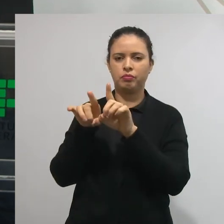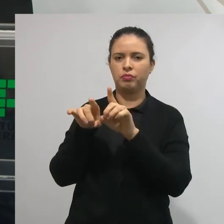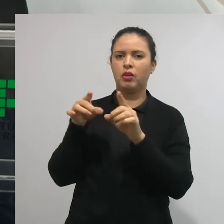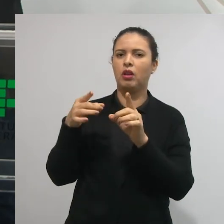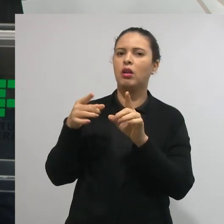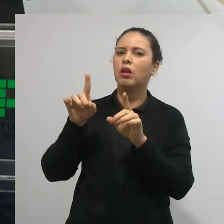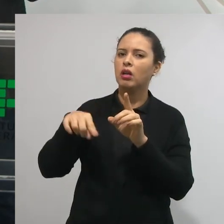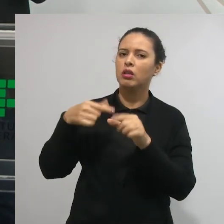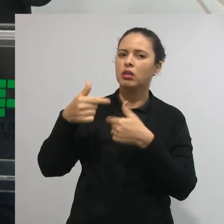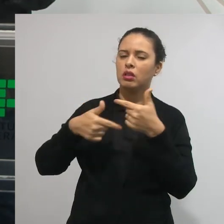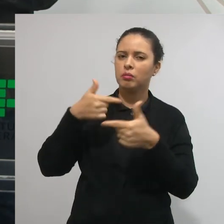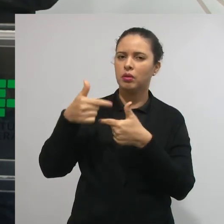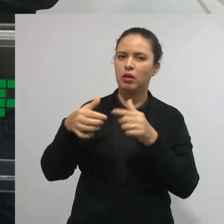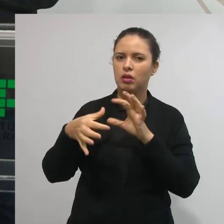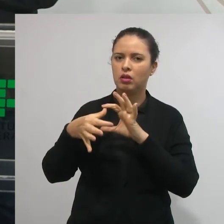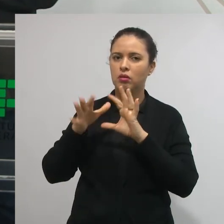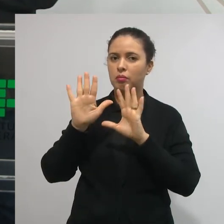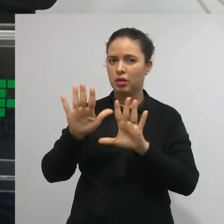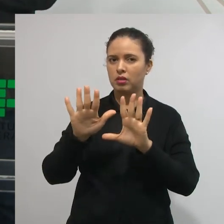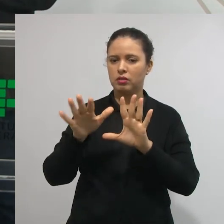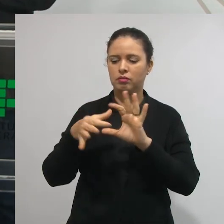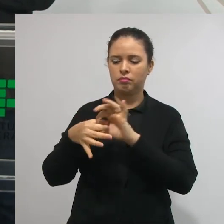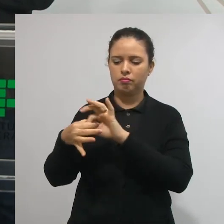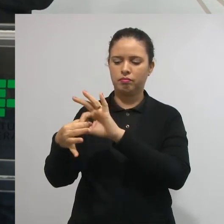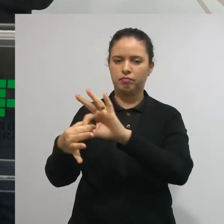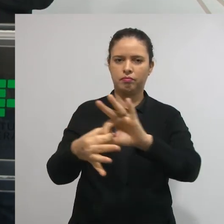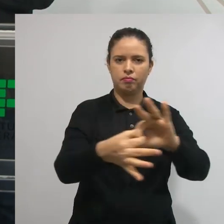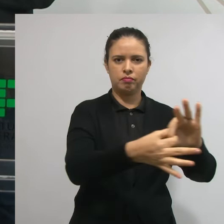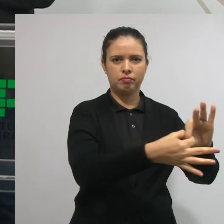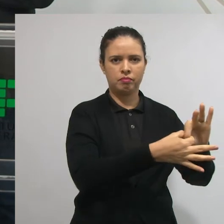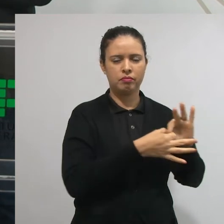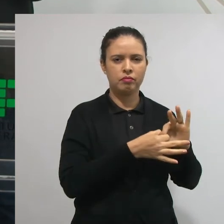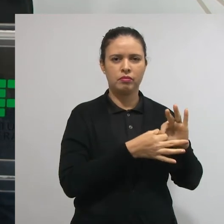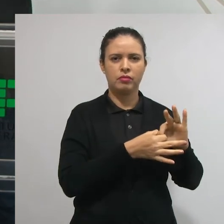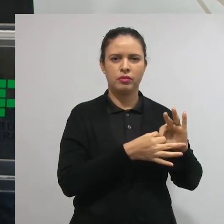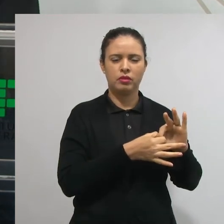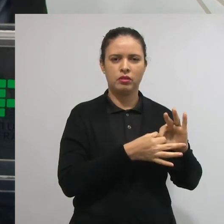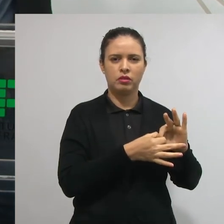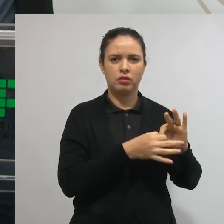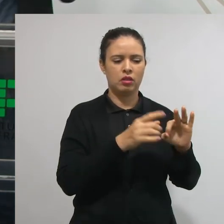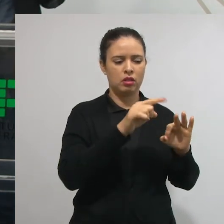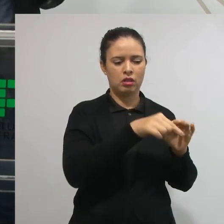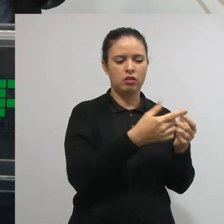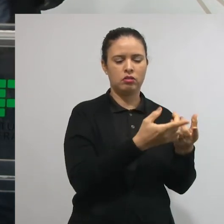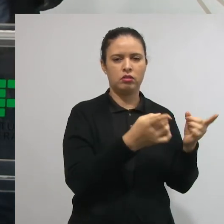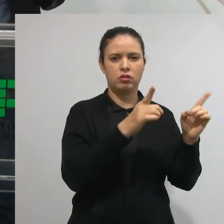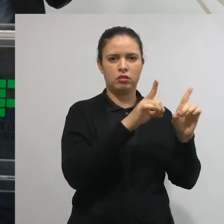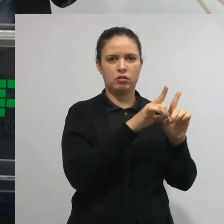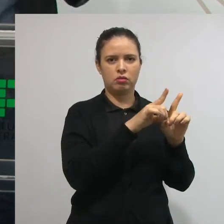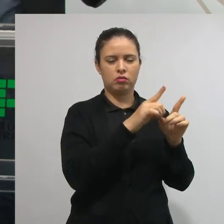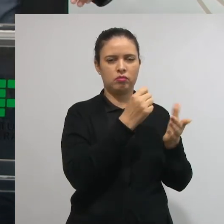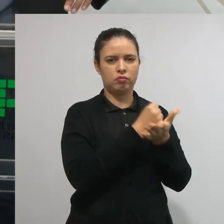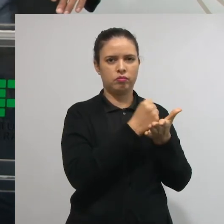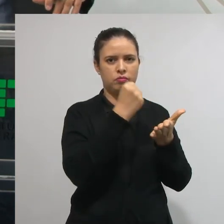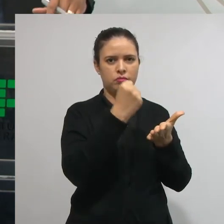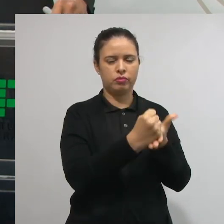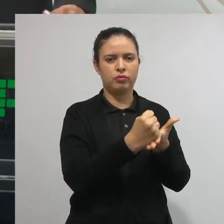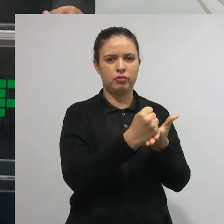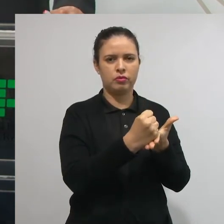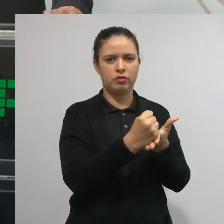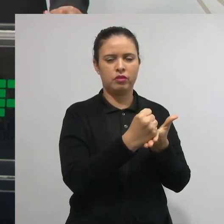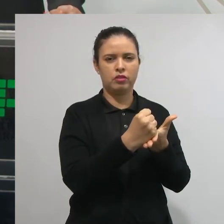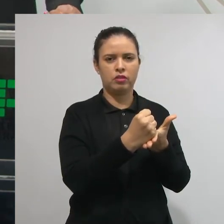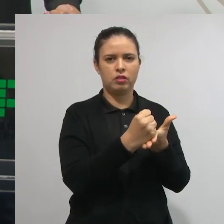função, mas trabalham de forma interdependente, tá? O setor de licitações específico, ele não é o responsável